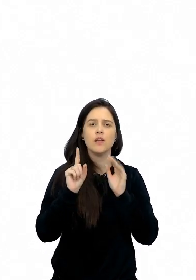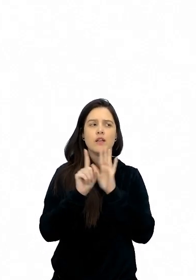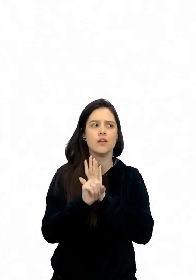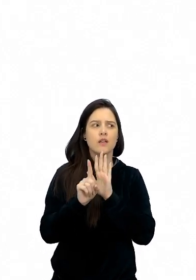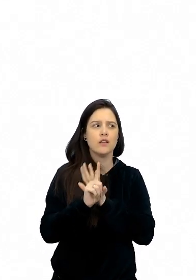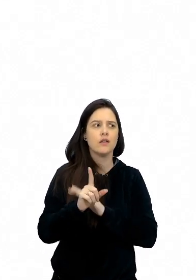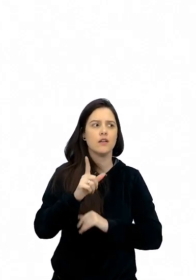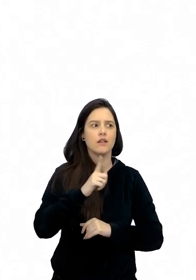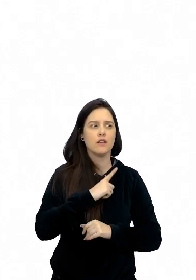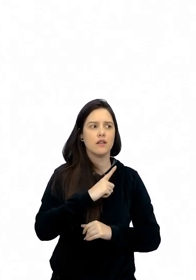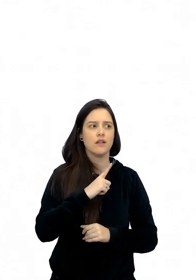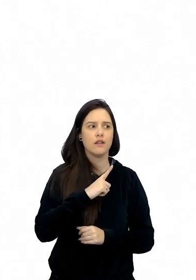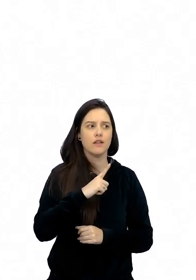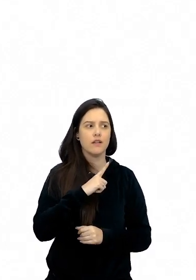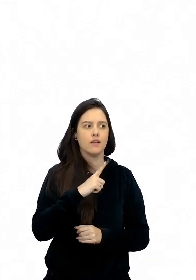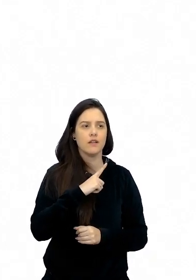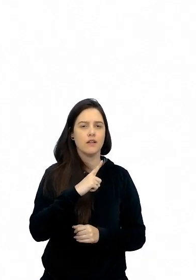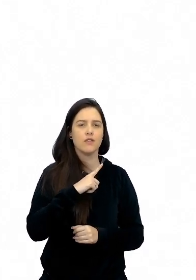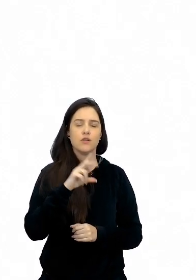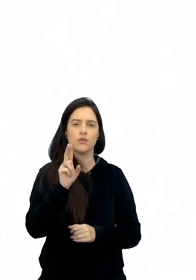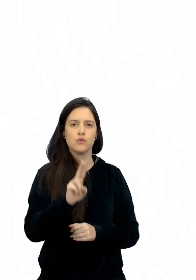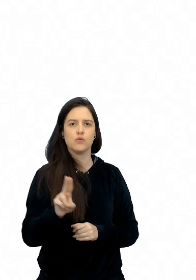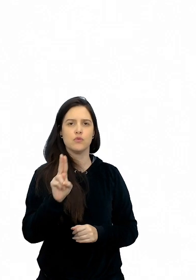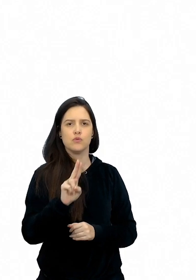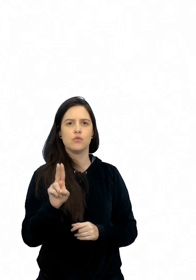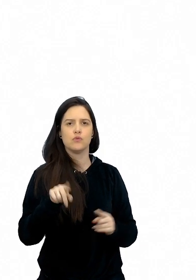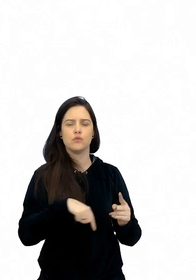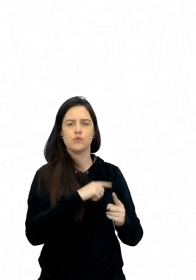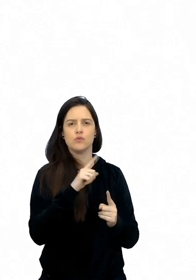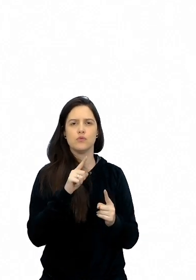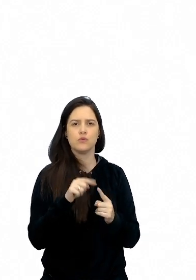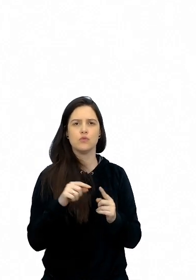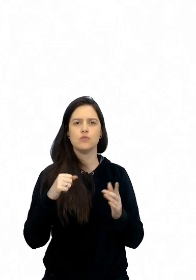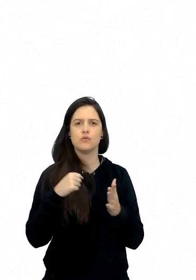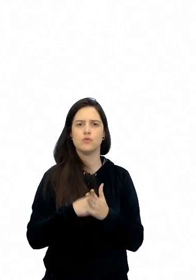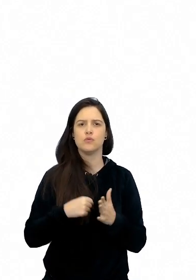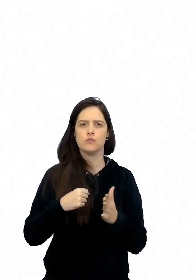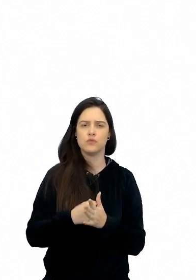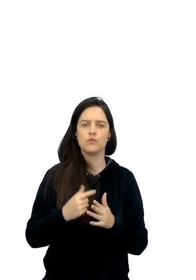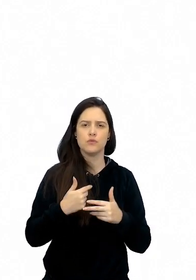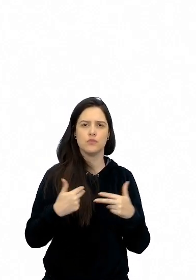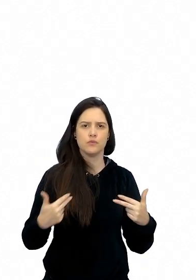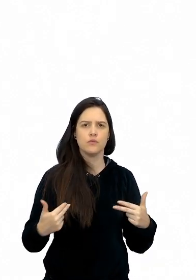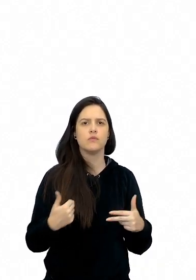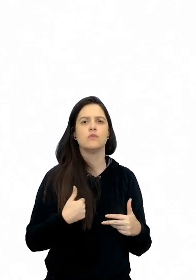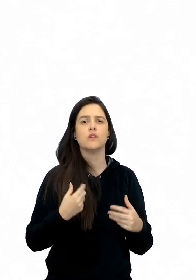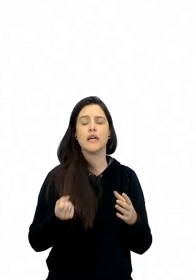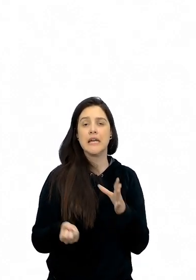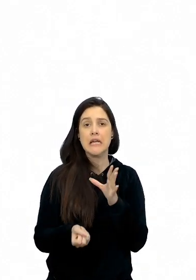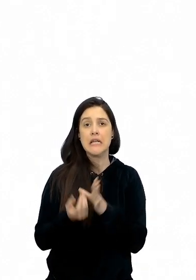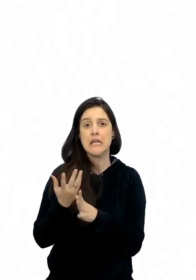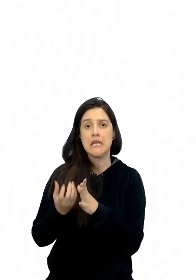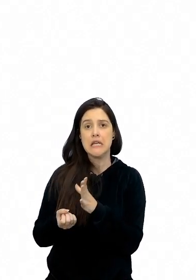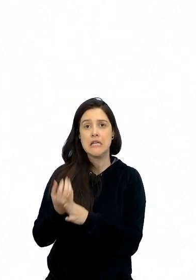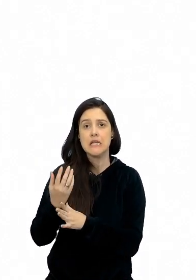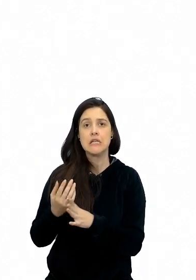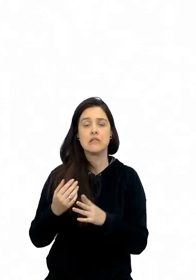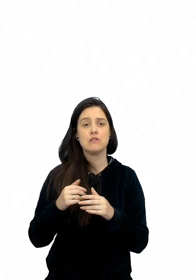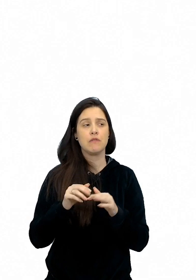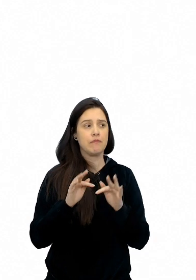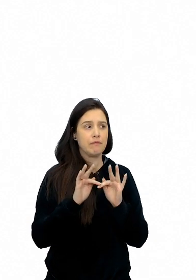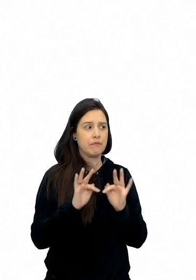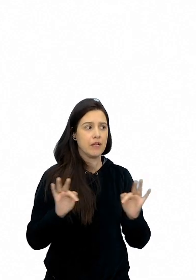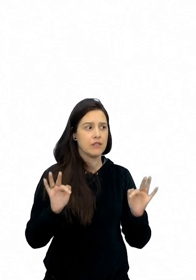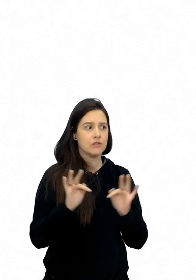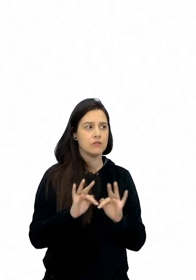aí tem um dos objetivos da aula é estabelecer as relações entre ângulos e frações,